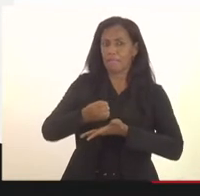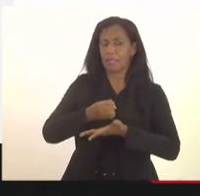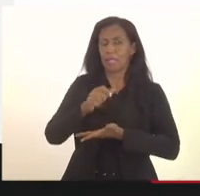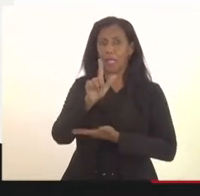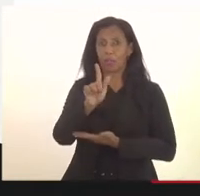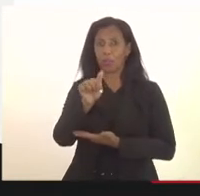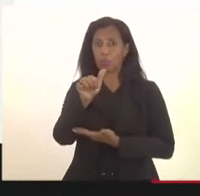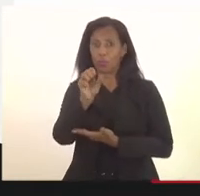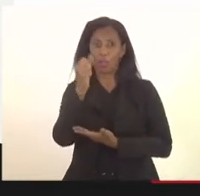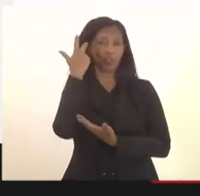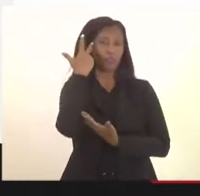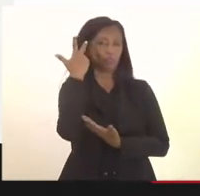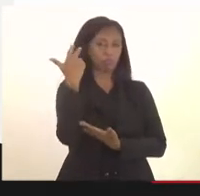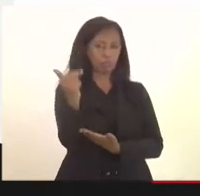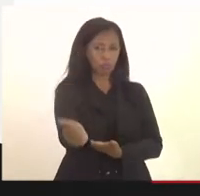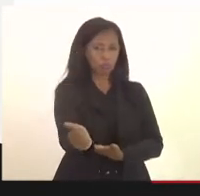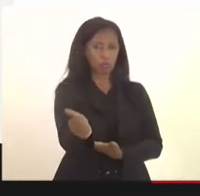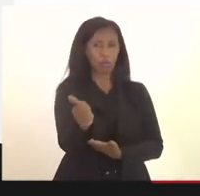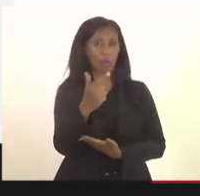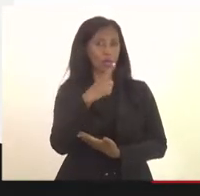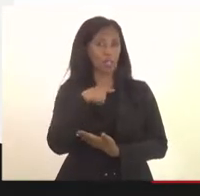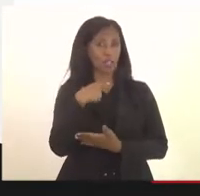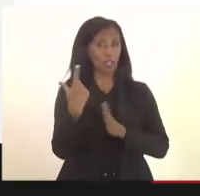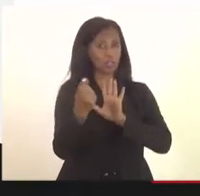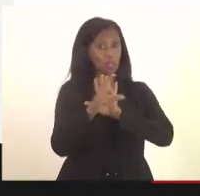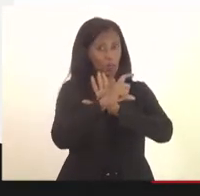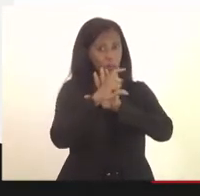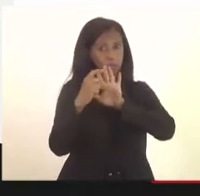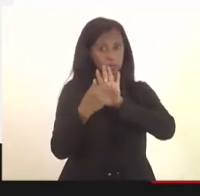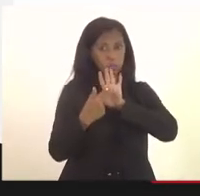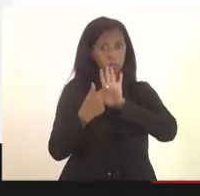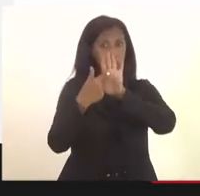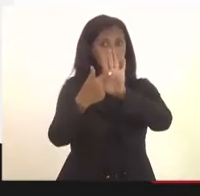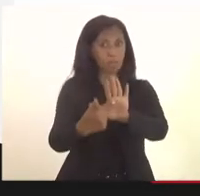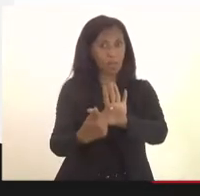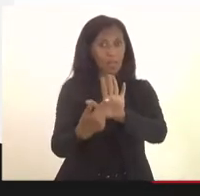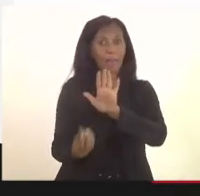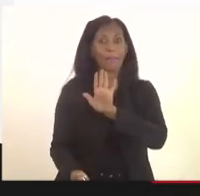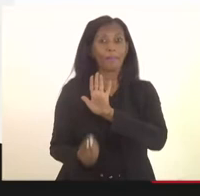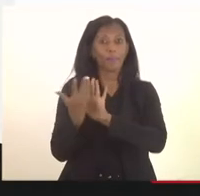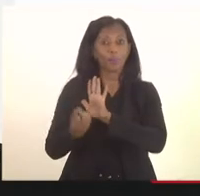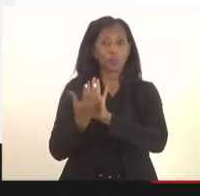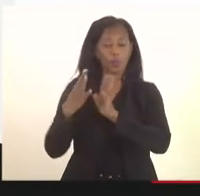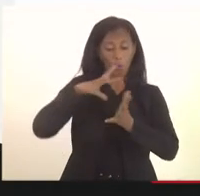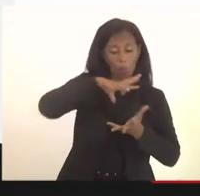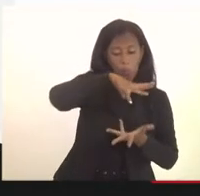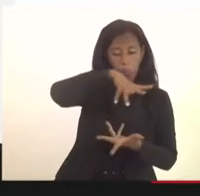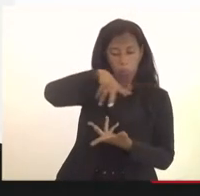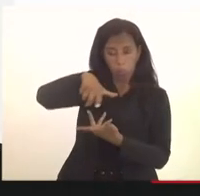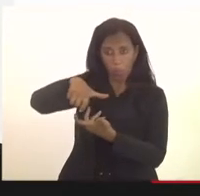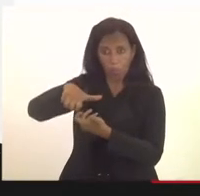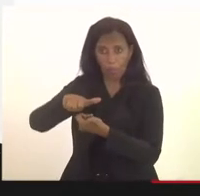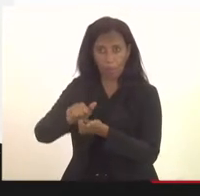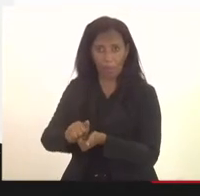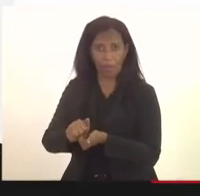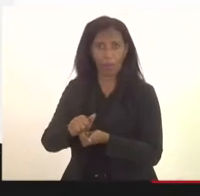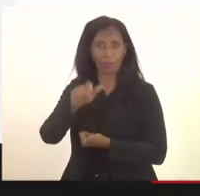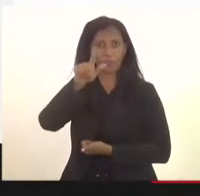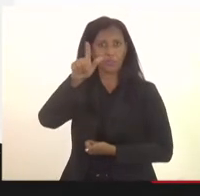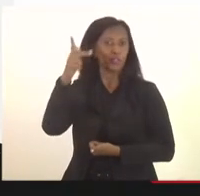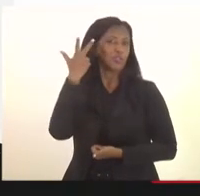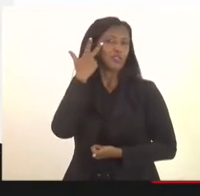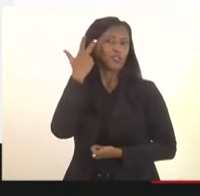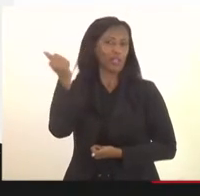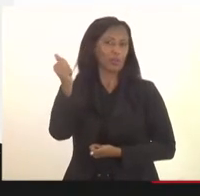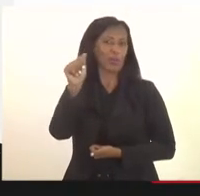natural. A gente está destacando aqui que ela é a quarta maior produtora global de GNL, de LNG, né? Mais de 12